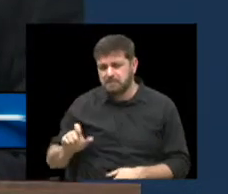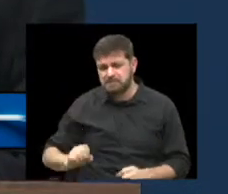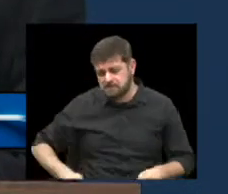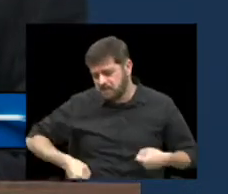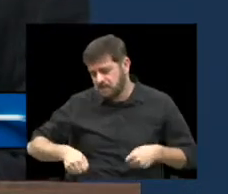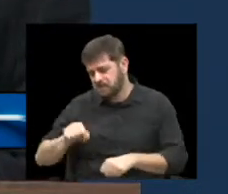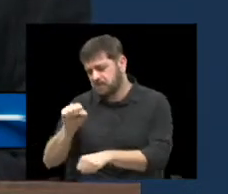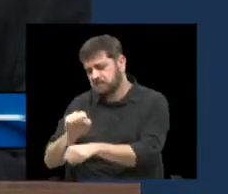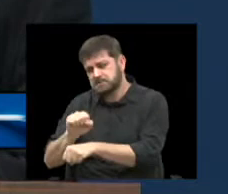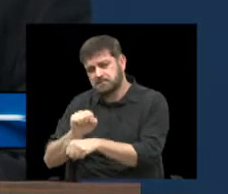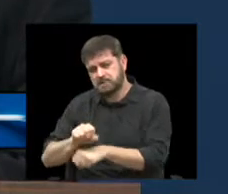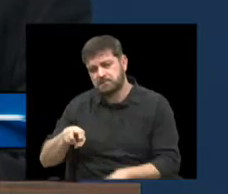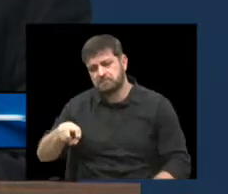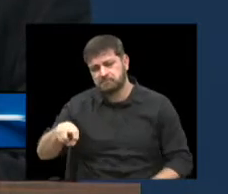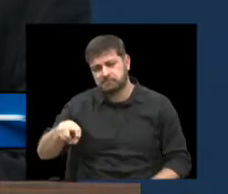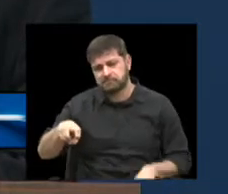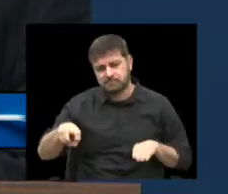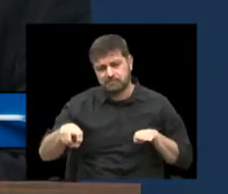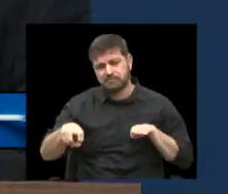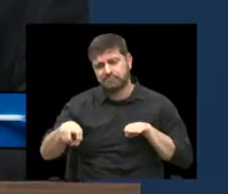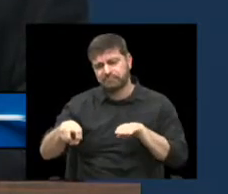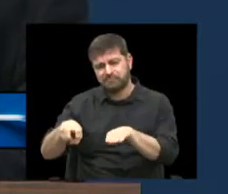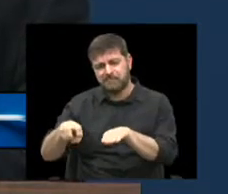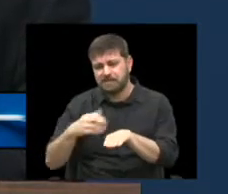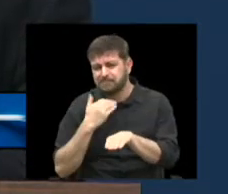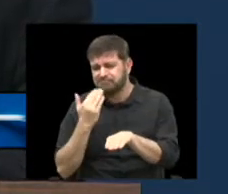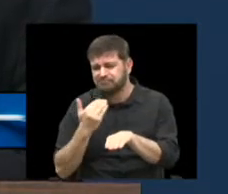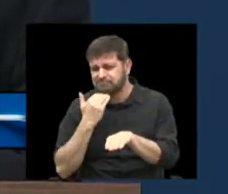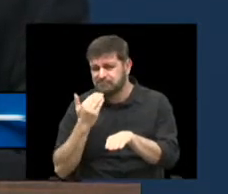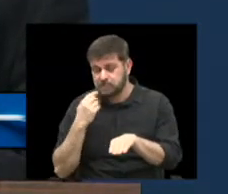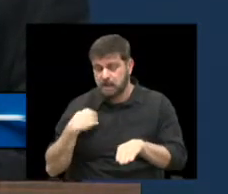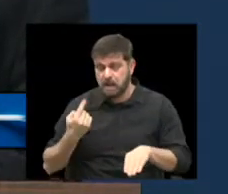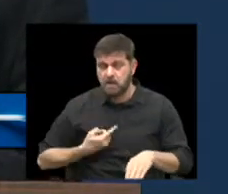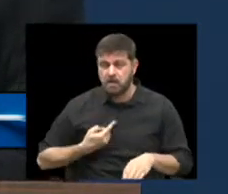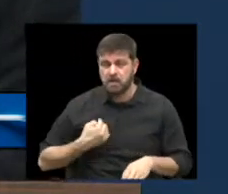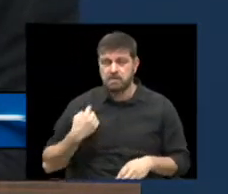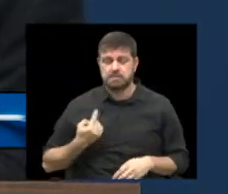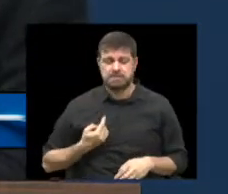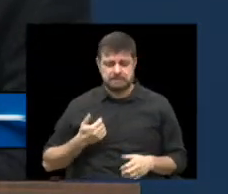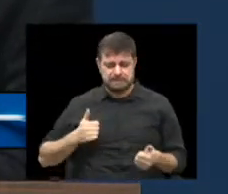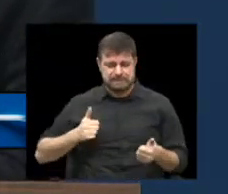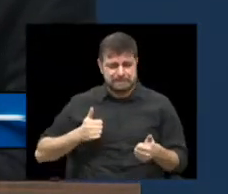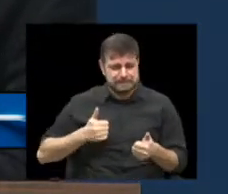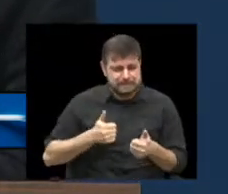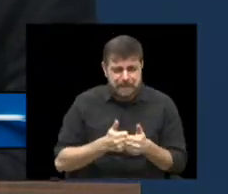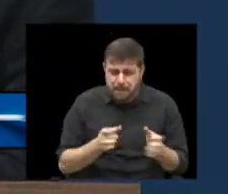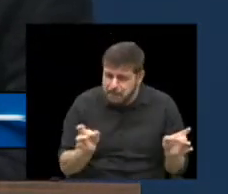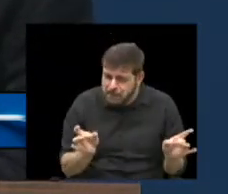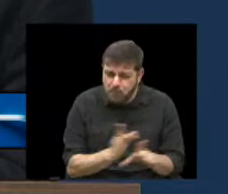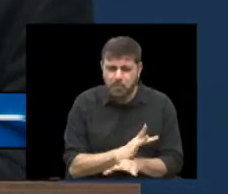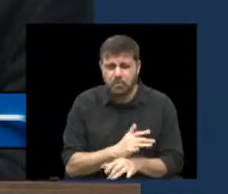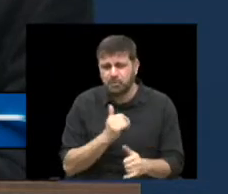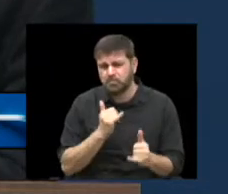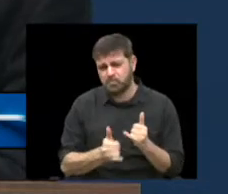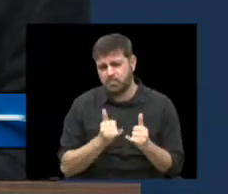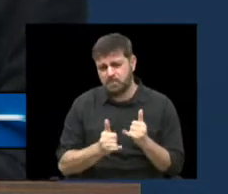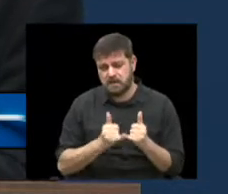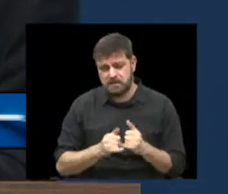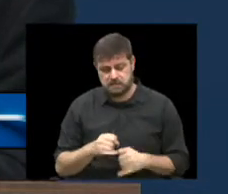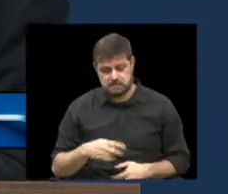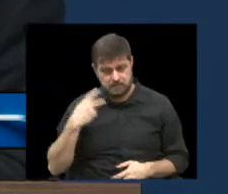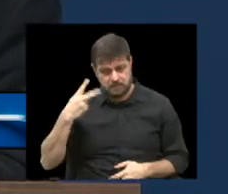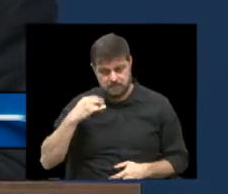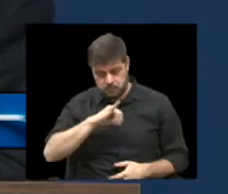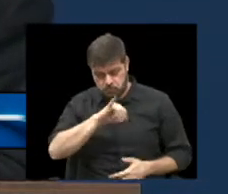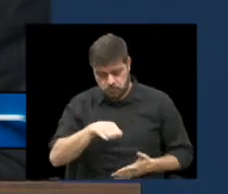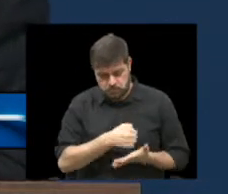solicitavam o serviço do PAI Serviços. E agora nós estamos chegando, basicamente, no final. O nobre vereador Jorge da